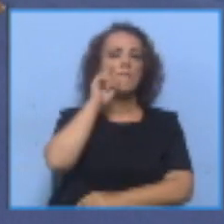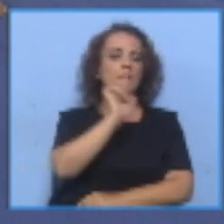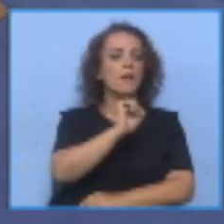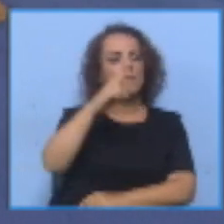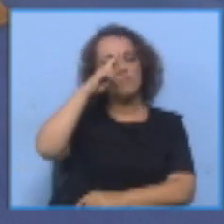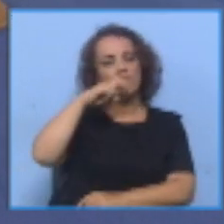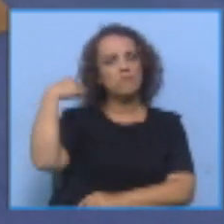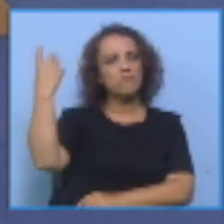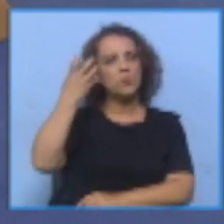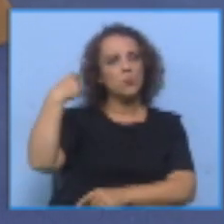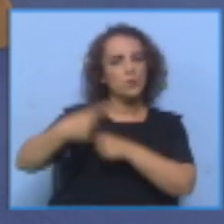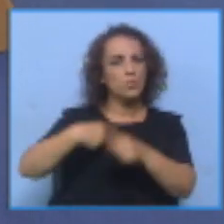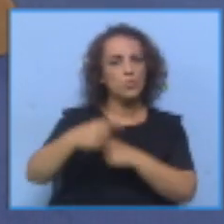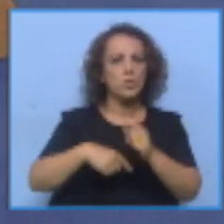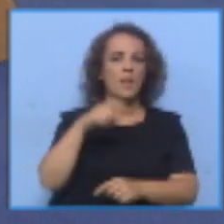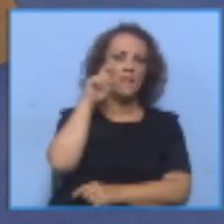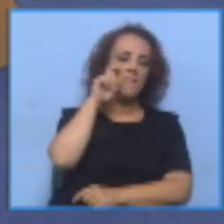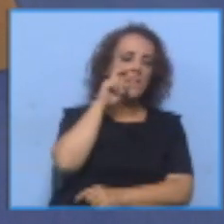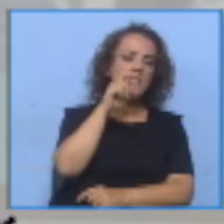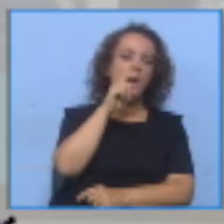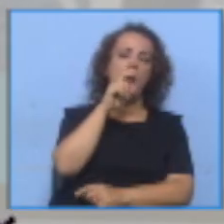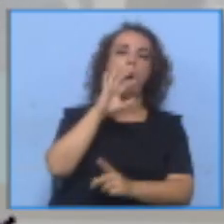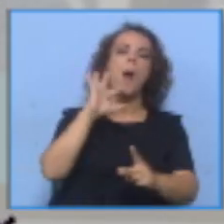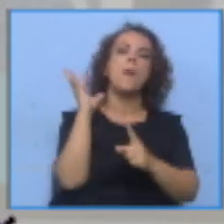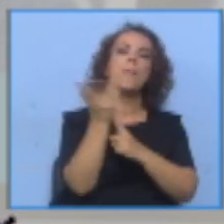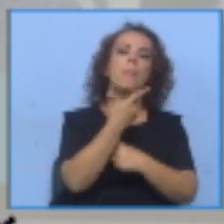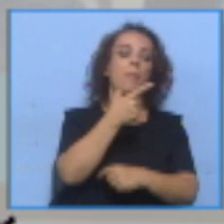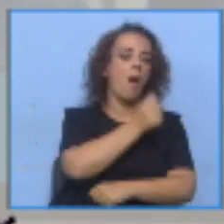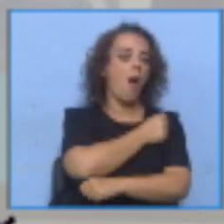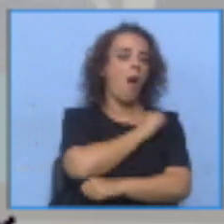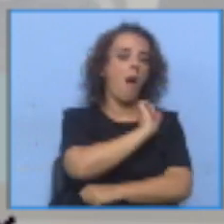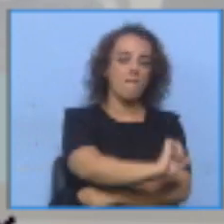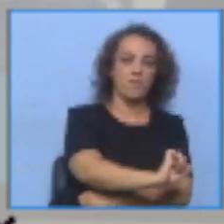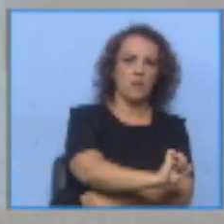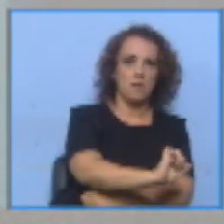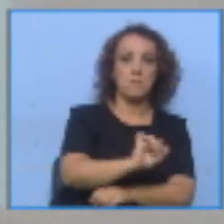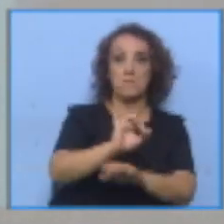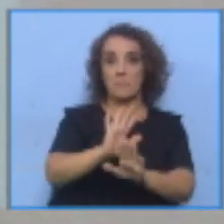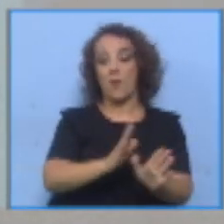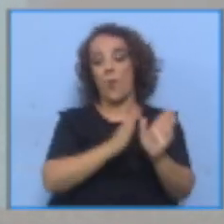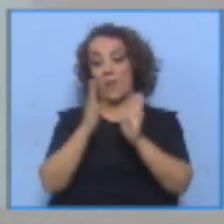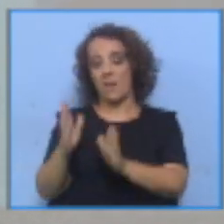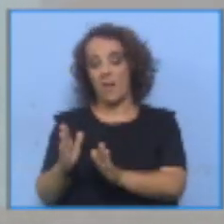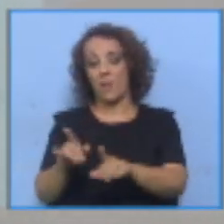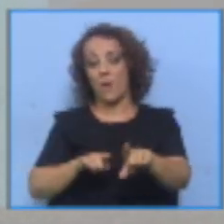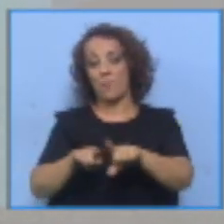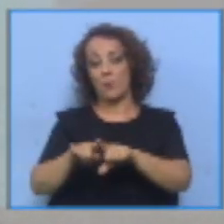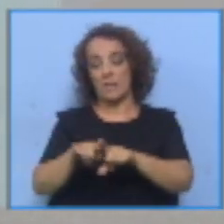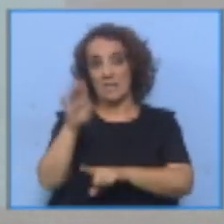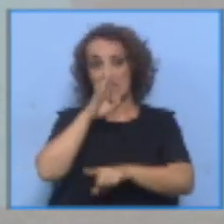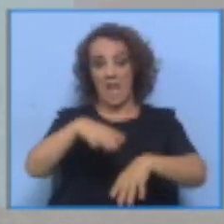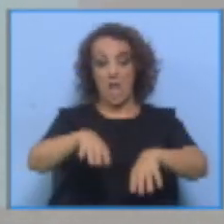defender o seu habitat. E aí pode estar uma leitura política que o Sínodo possa ter? Evidentemente, se o assumir os